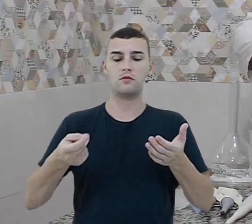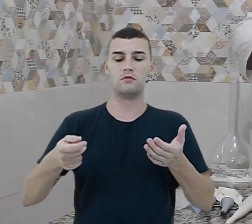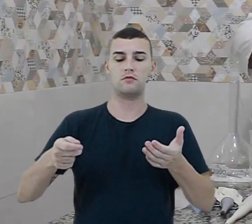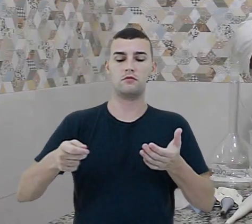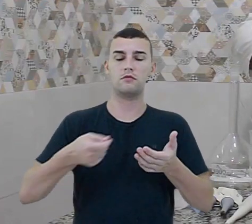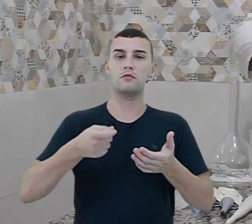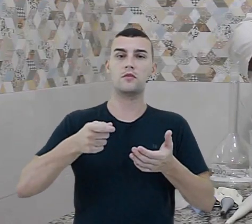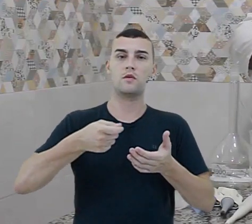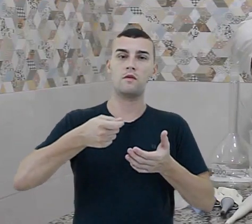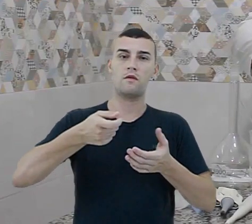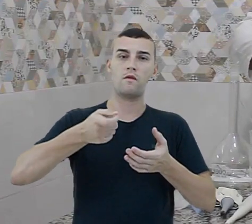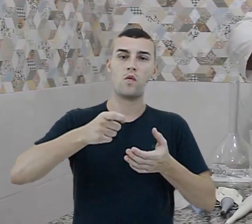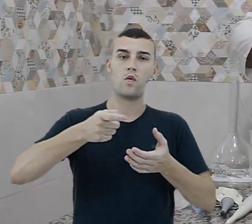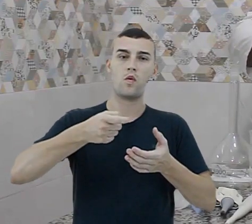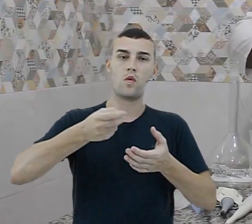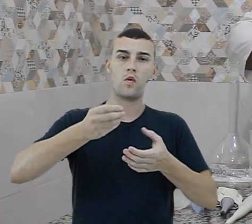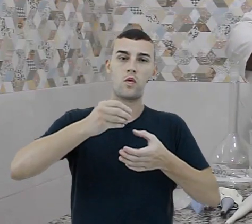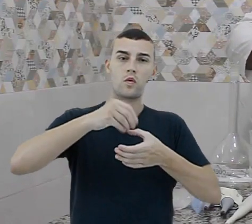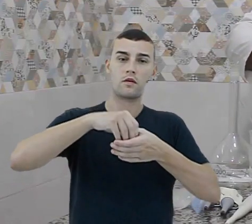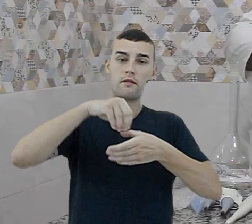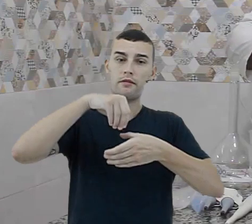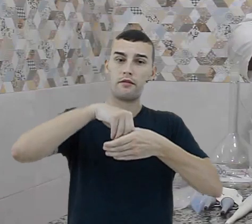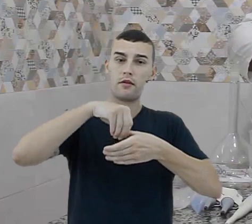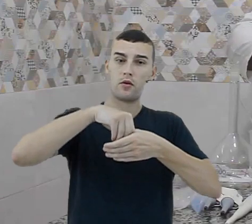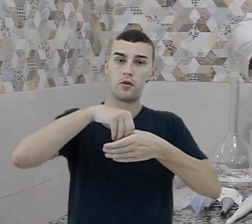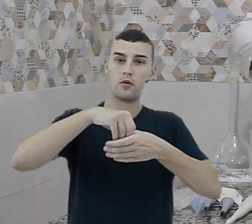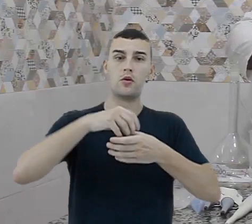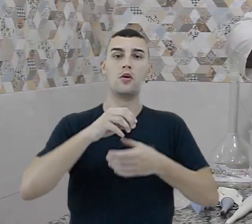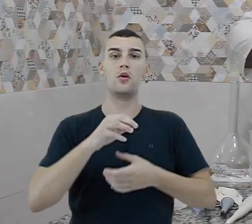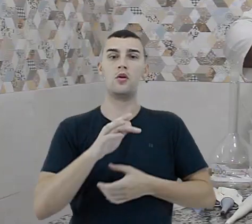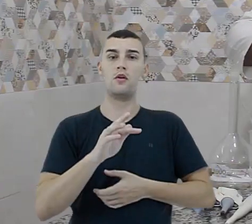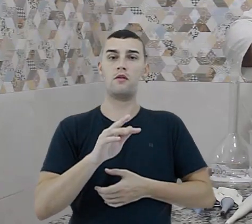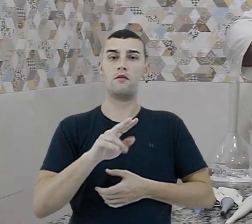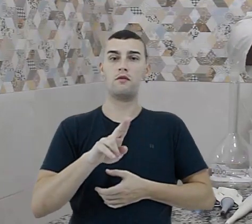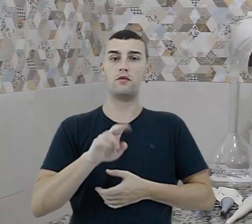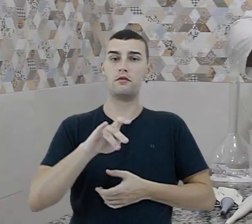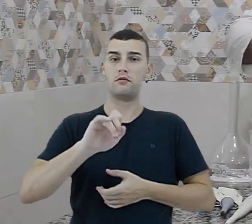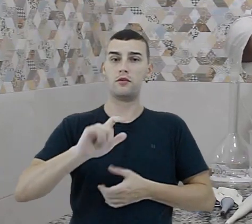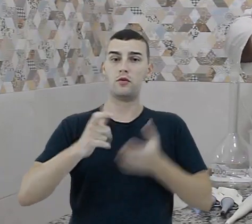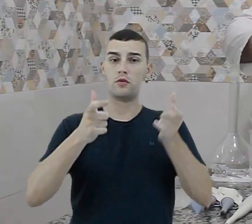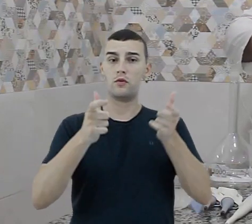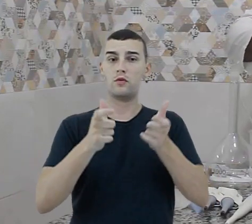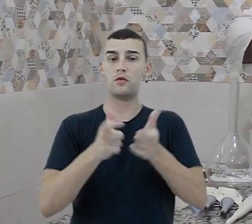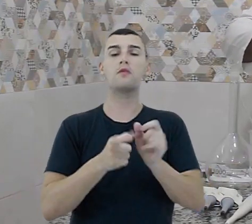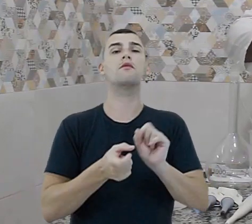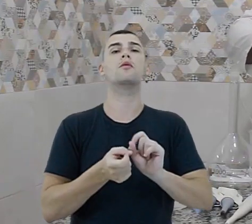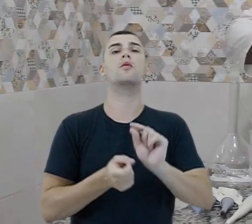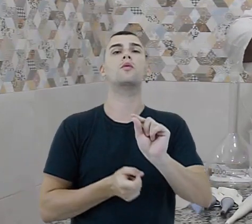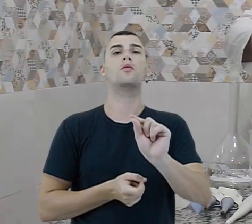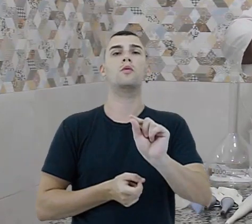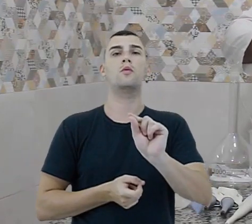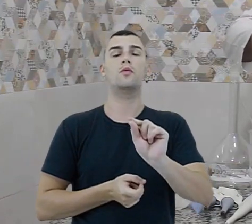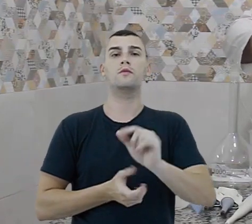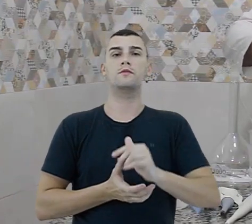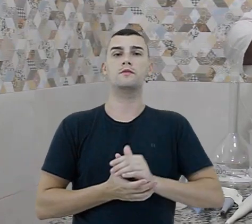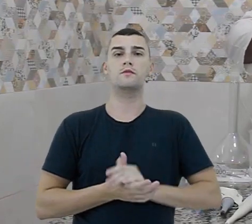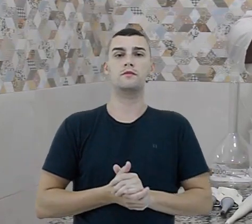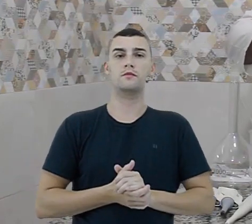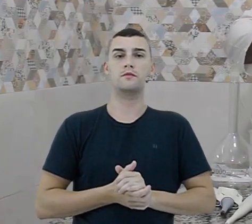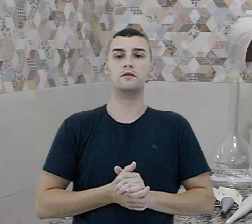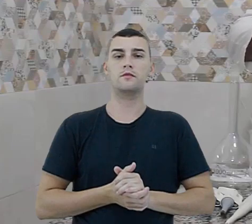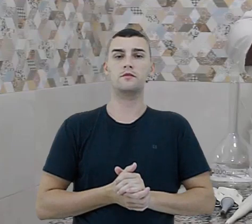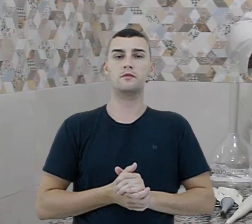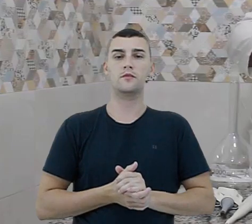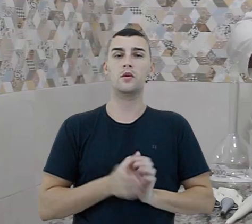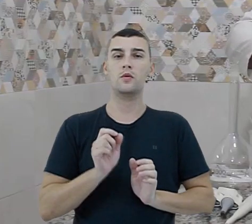superfície. Venho, adiciono ele aqui no interior do funil e aí o que eu posso fazer?